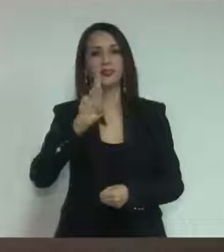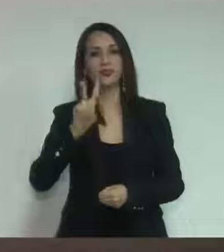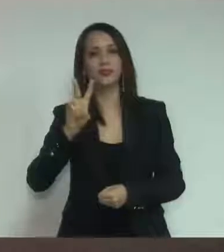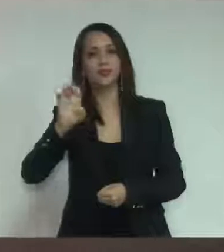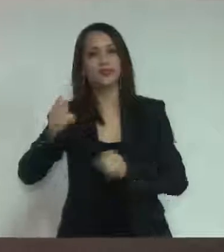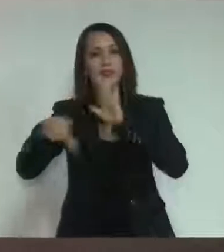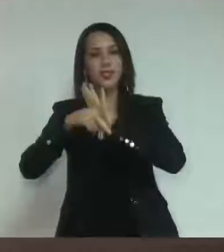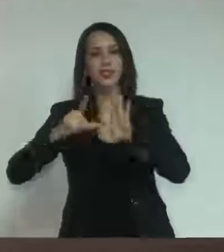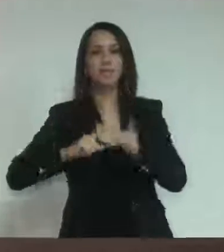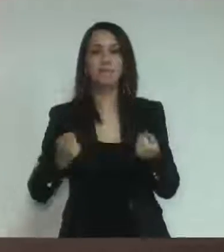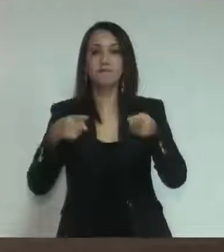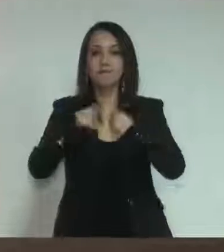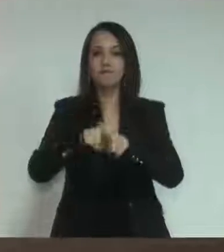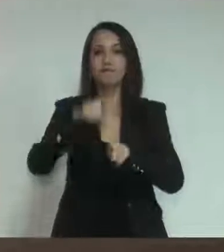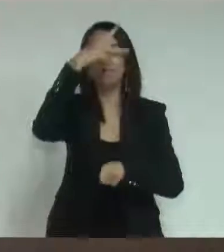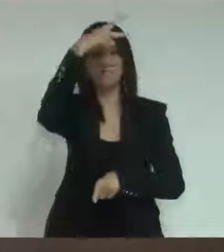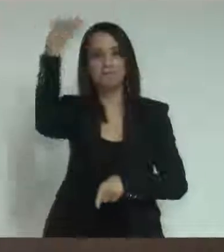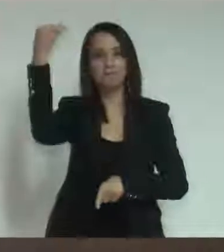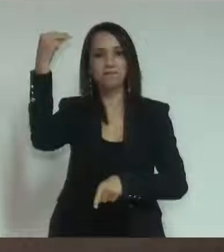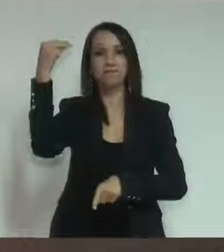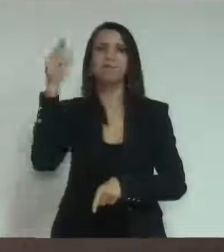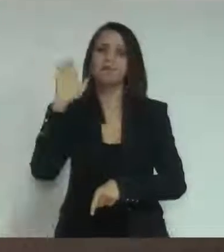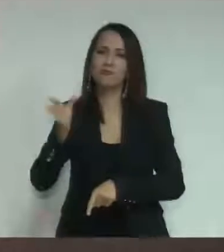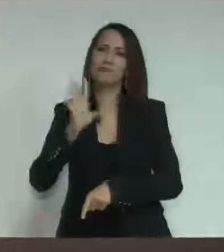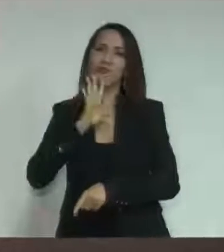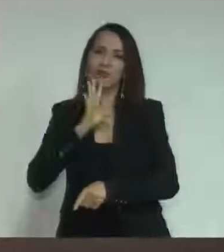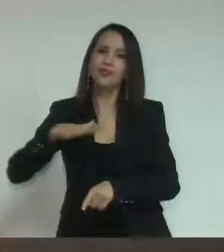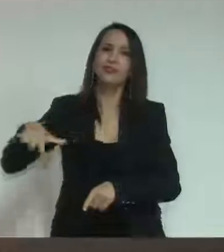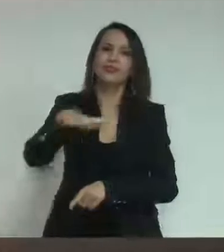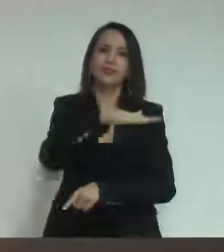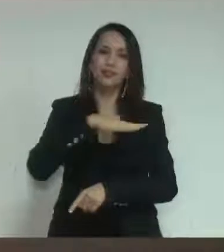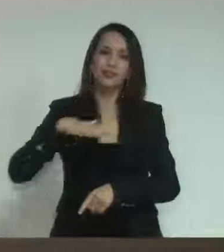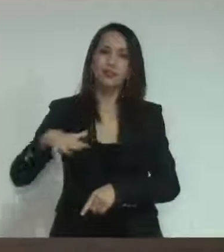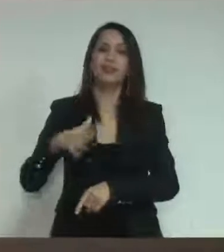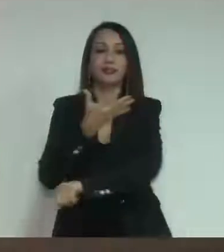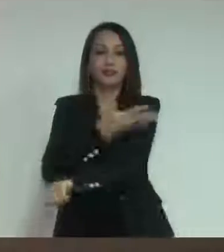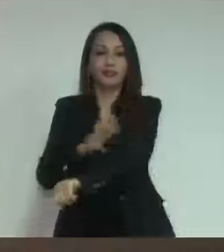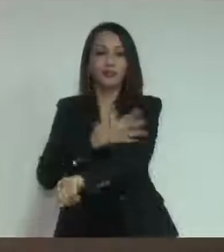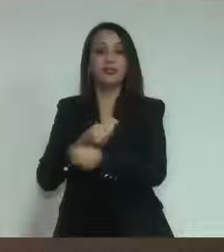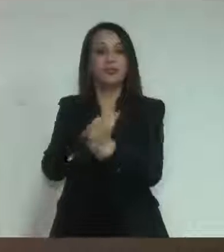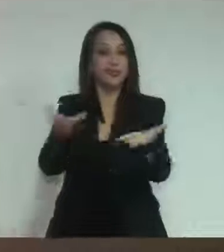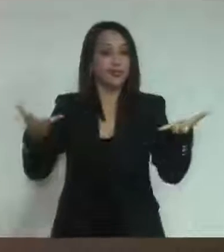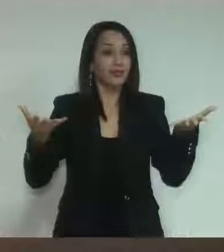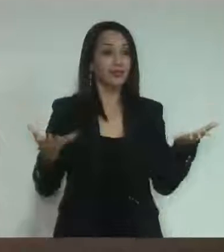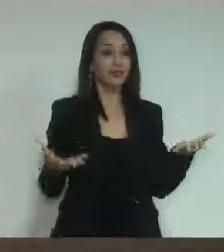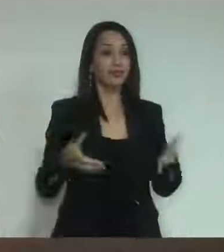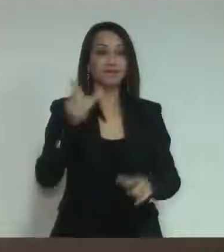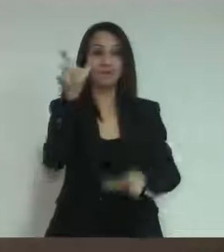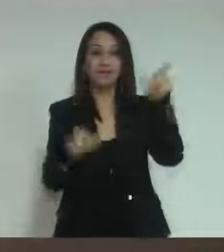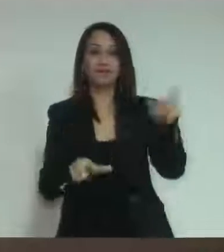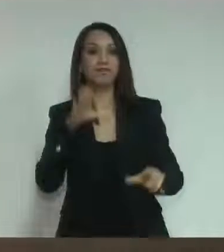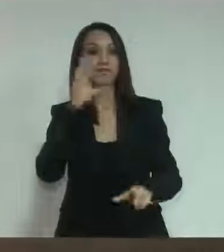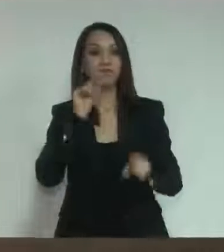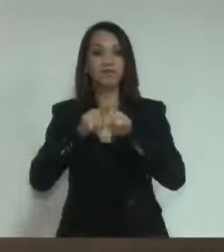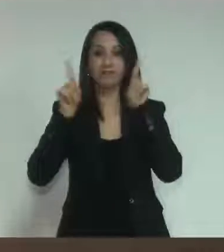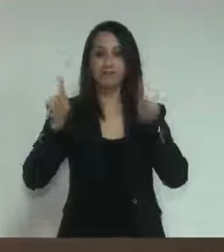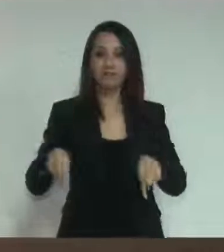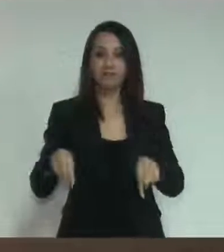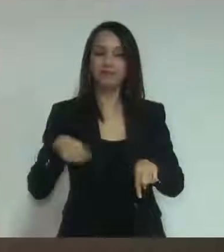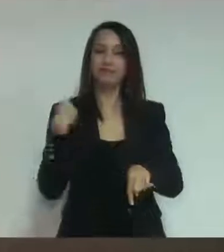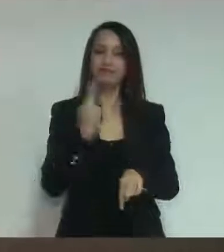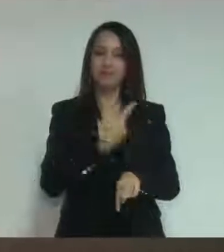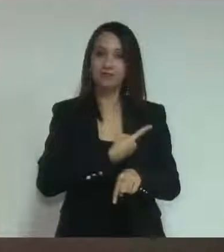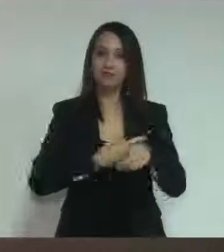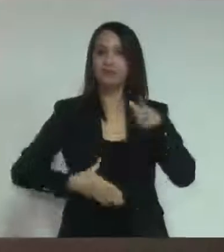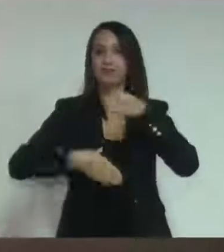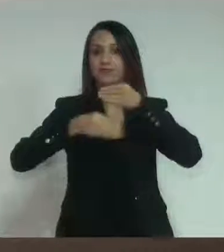próprio SEIV, como é conhecedor da causa, ele fez esse treinamento para os funcionários. E na nossa emenda a gente coloca um pouco a mais. Além